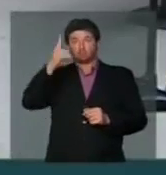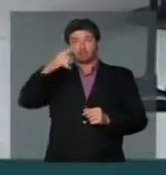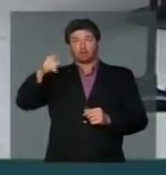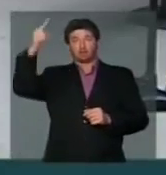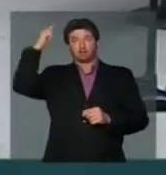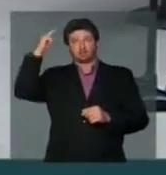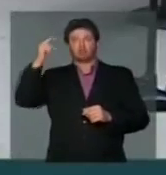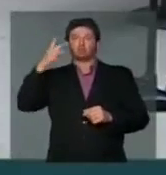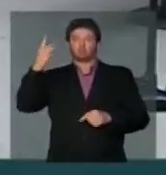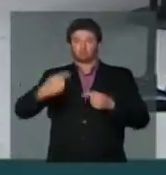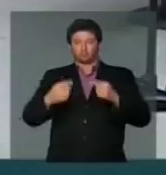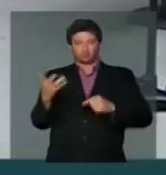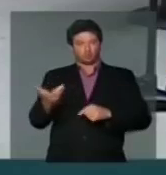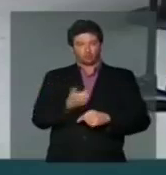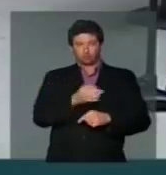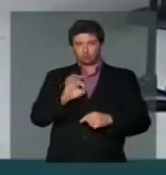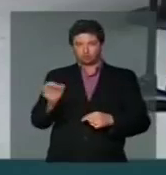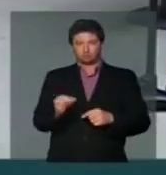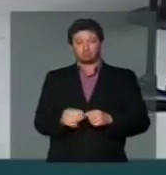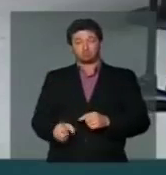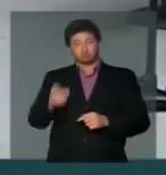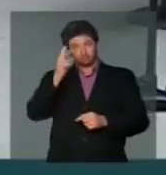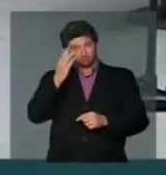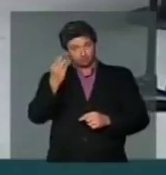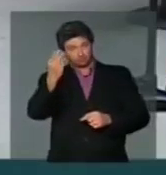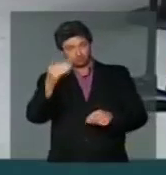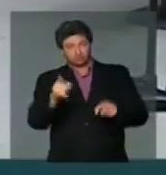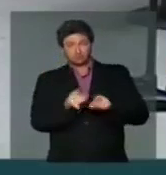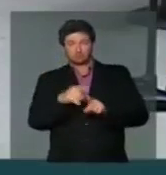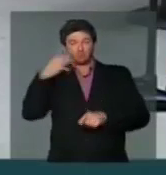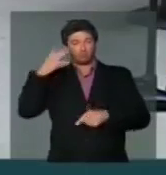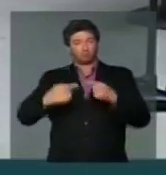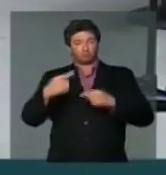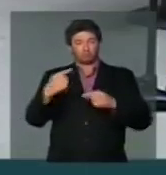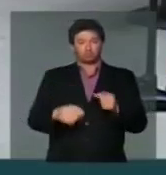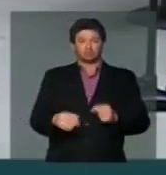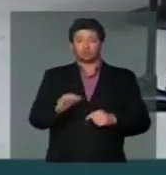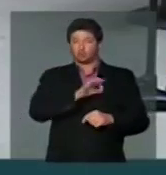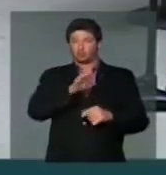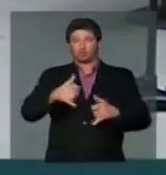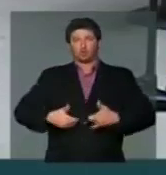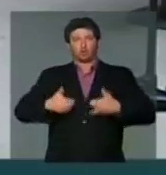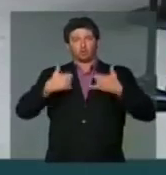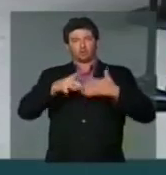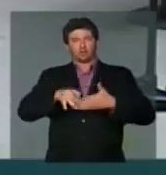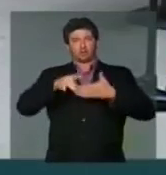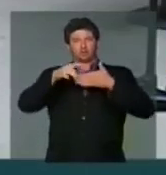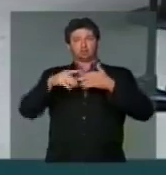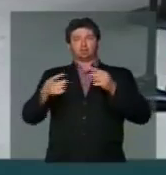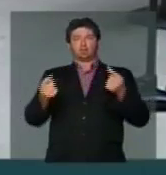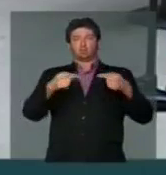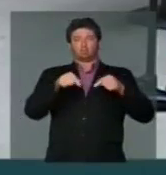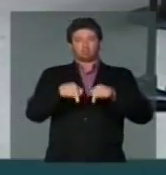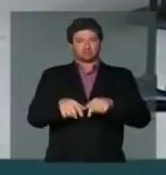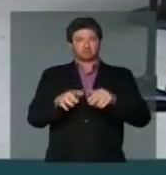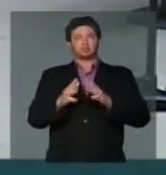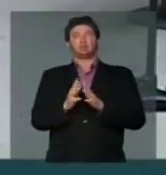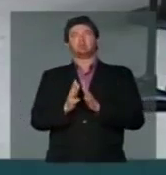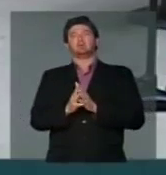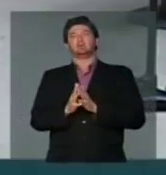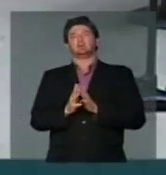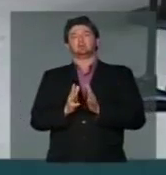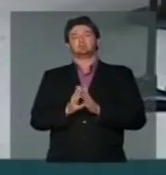foi um grande político também. Você é um grande político que tem a honra de ser liderado aqui pela minoria e